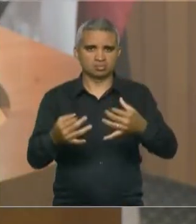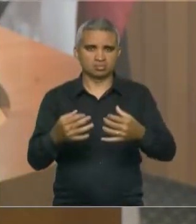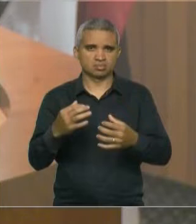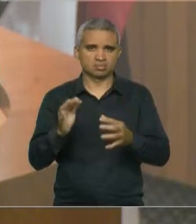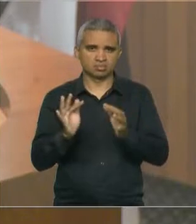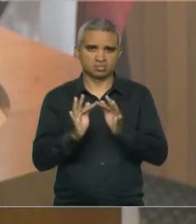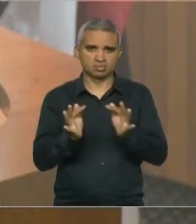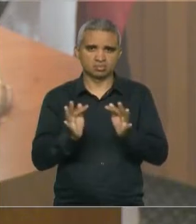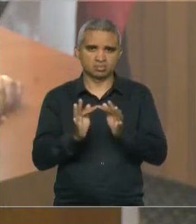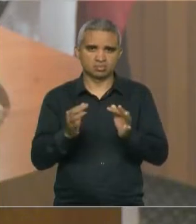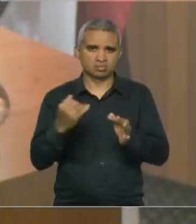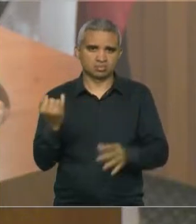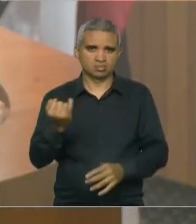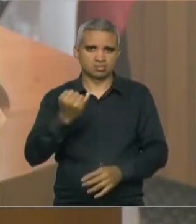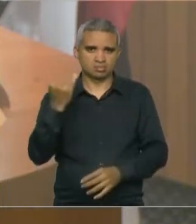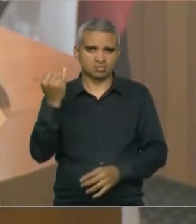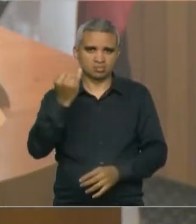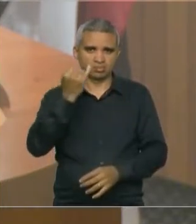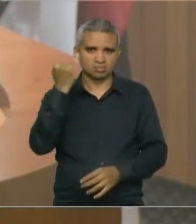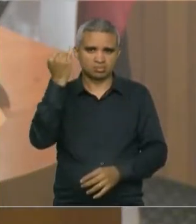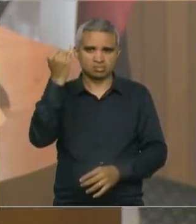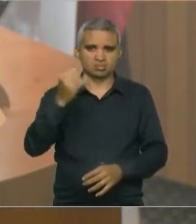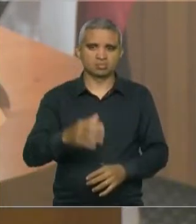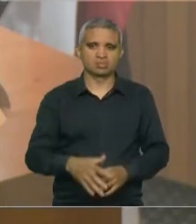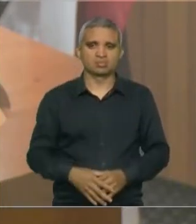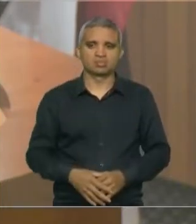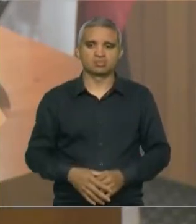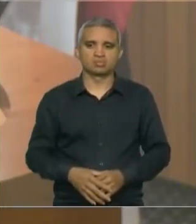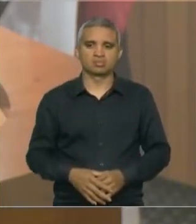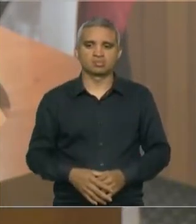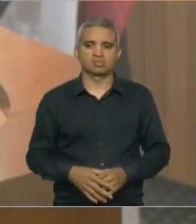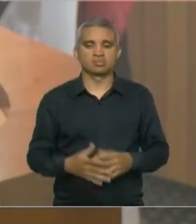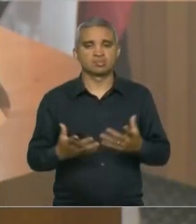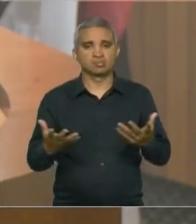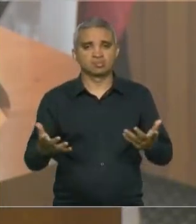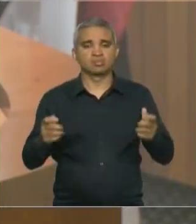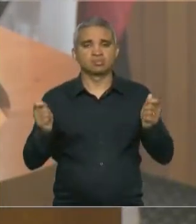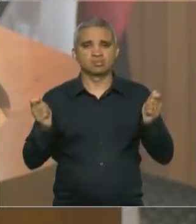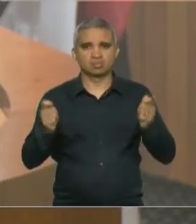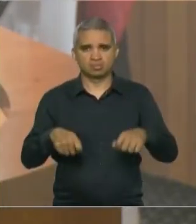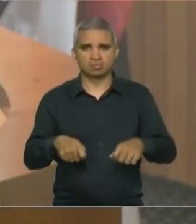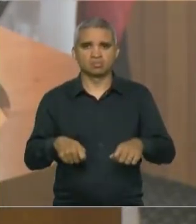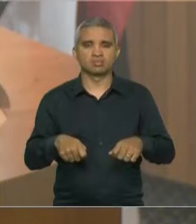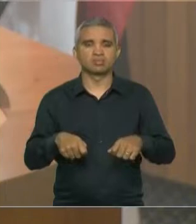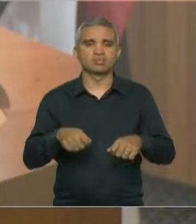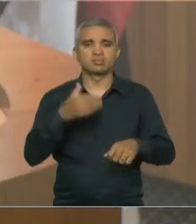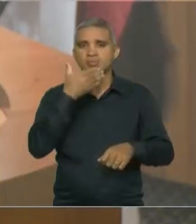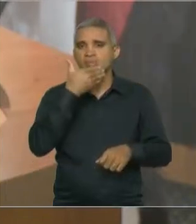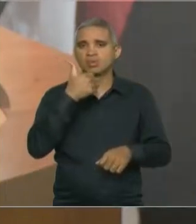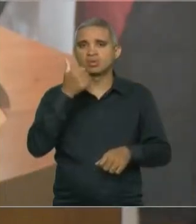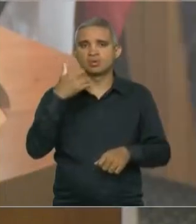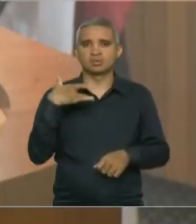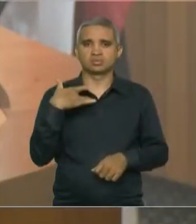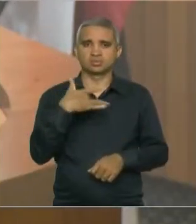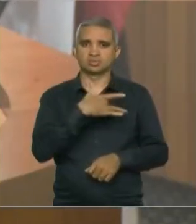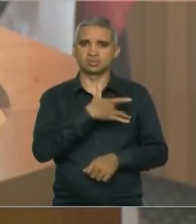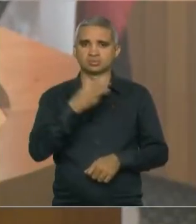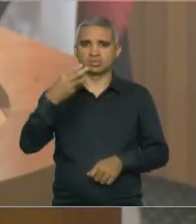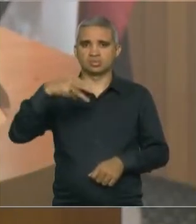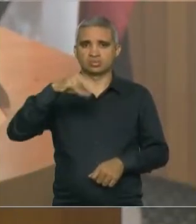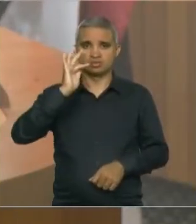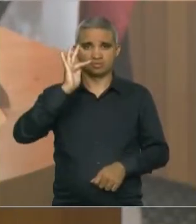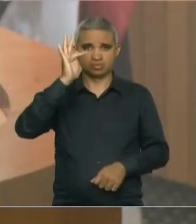sobre uma condição ou sobre algo que pode significar muito para a saúde do Maranhão no futuro.